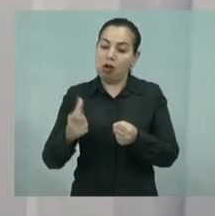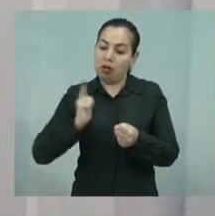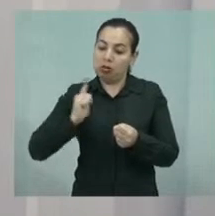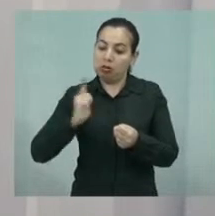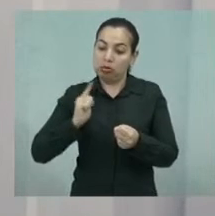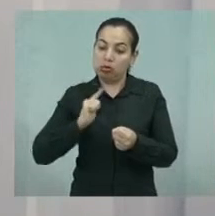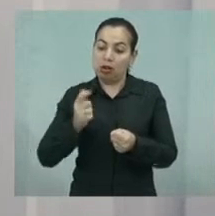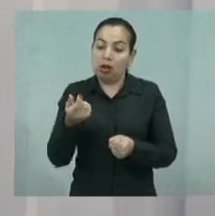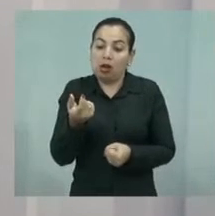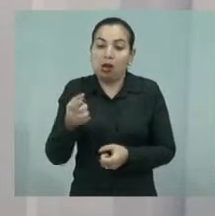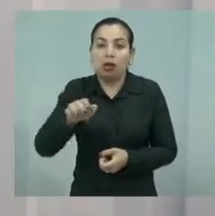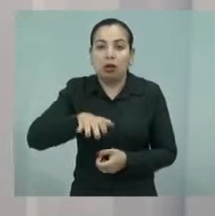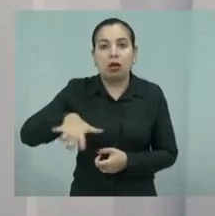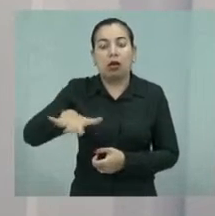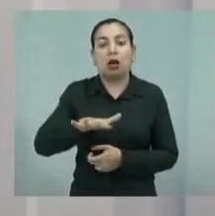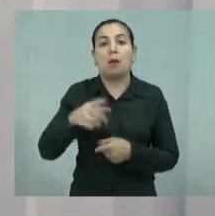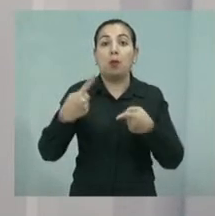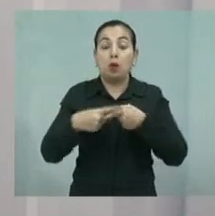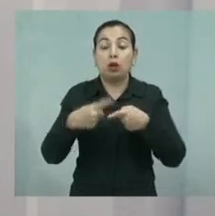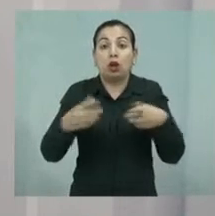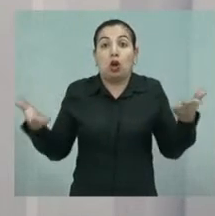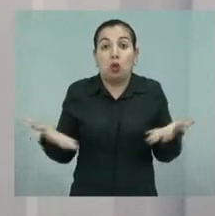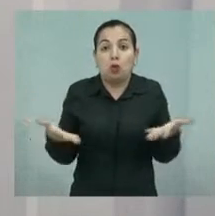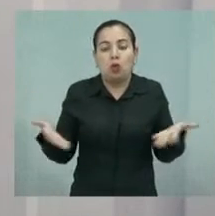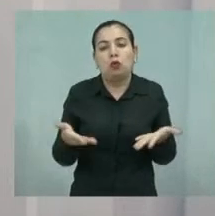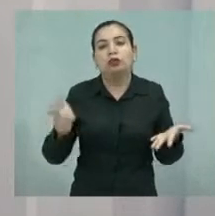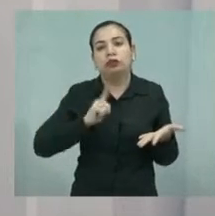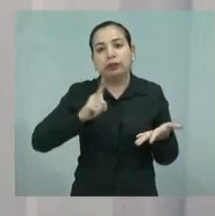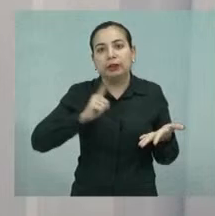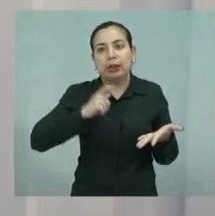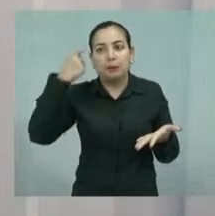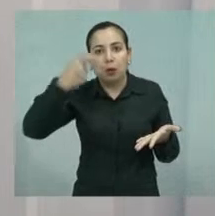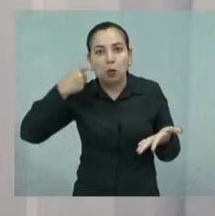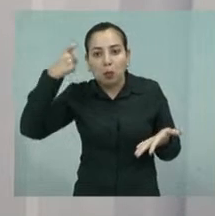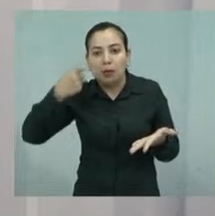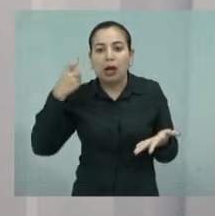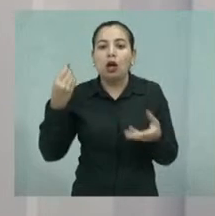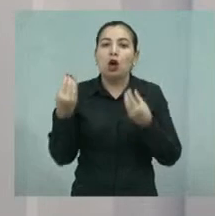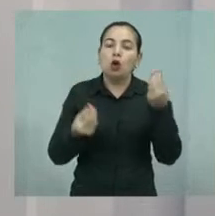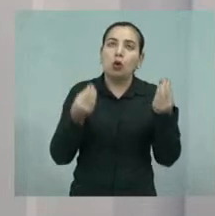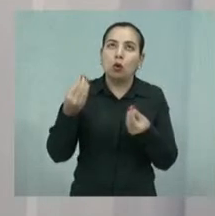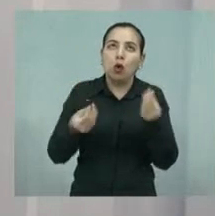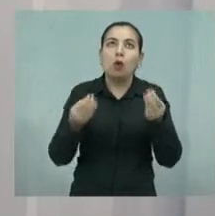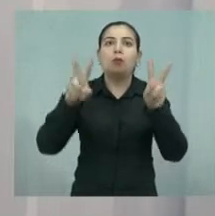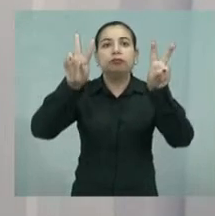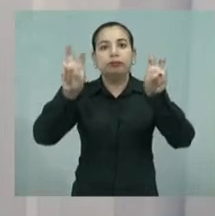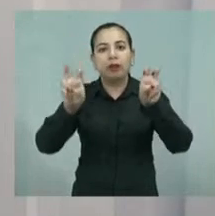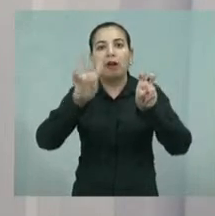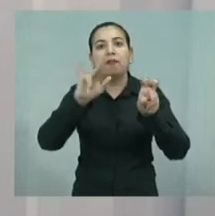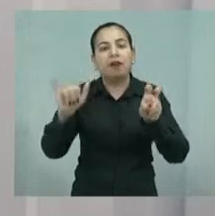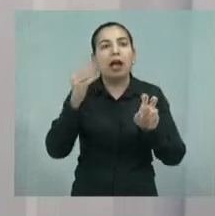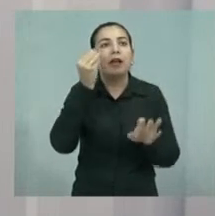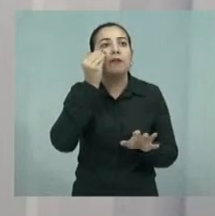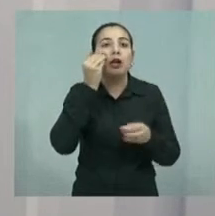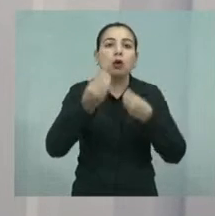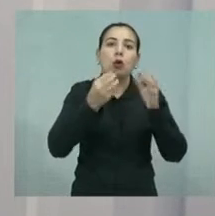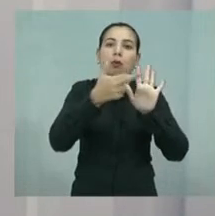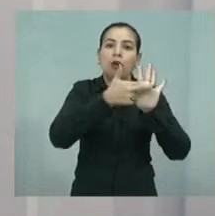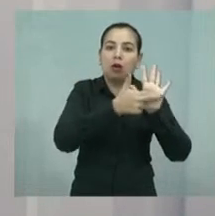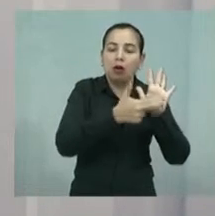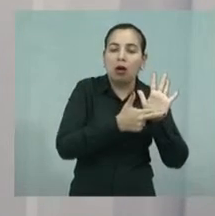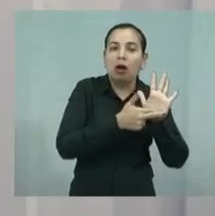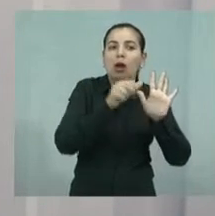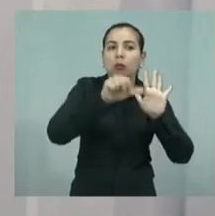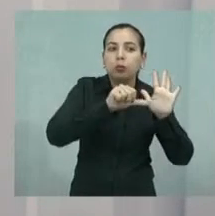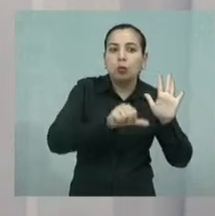talvez preocupe mais ainda o gestor, a questão previdenciária. Teremos a abordagem da reforma da Previdência com